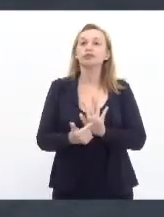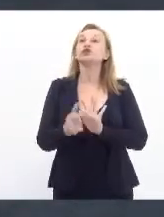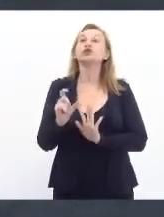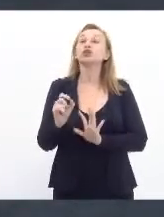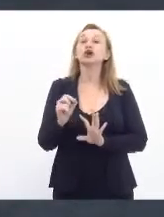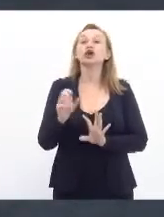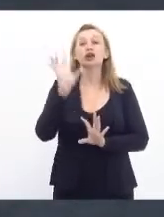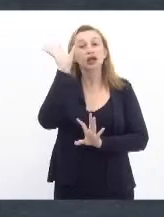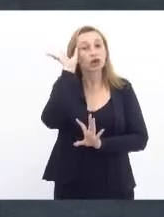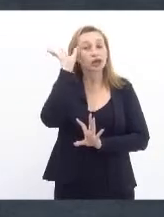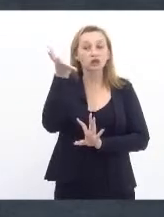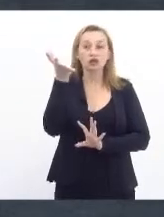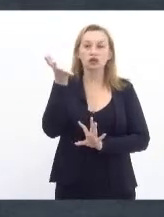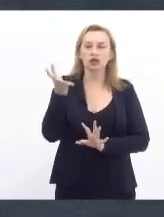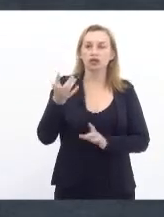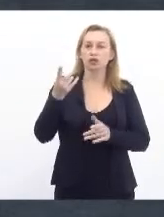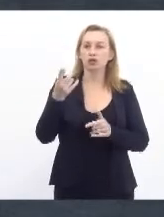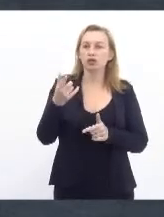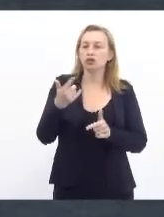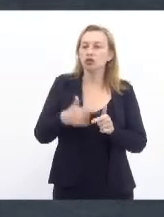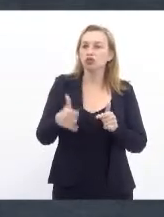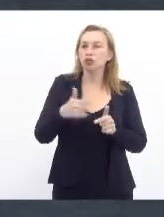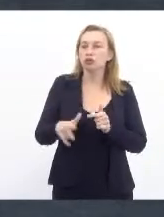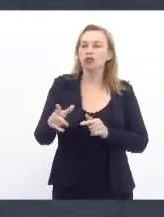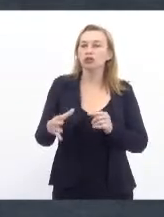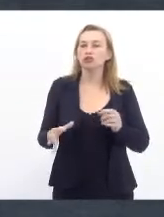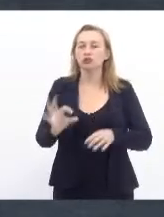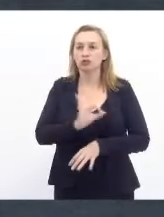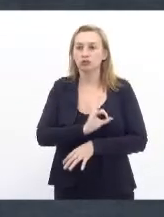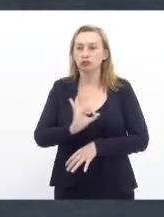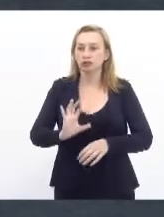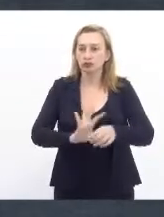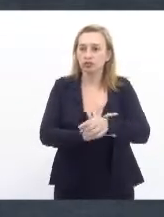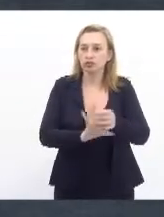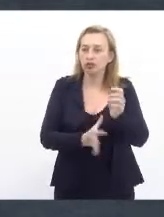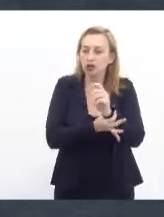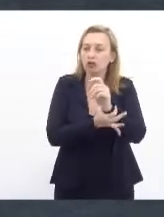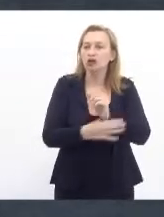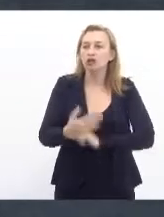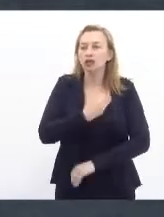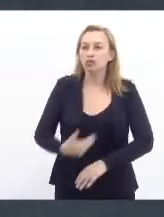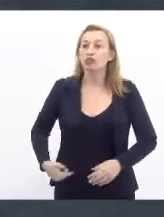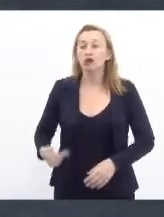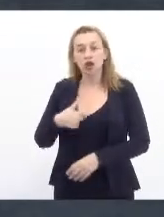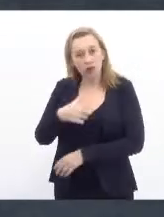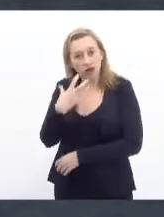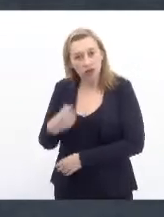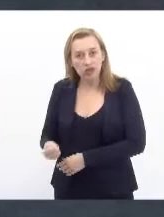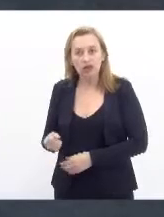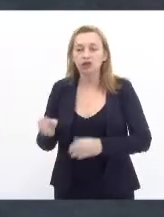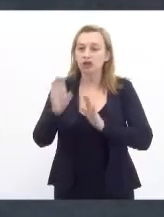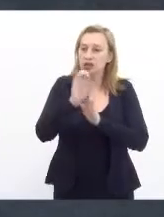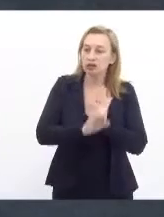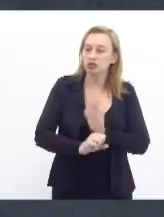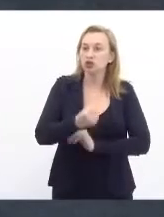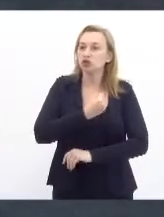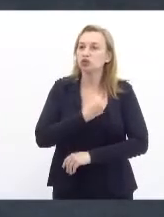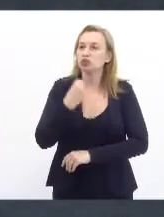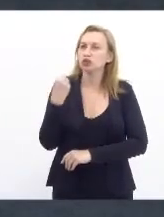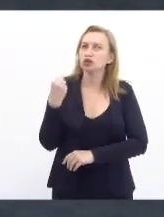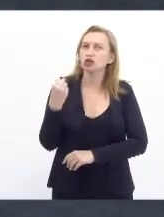resolver aqui um dilema dos policiais, dos profissionais de segurança pública. Então, o parecer é favorável às emendas